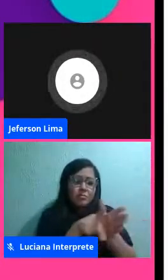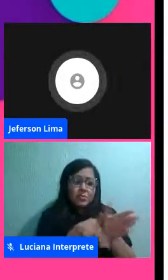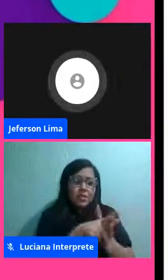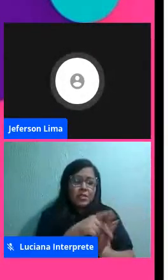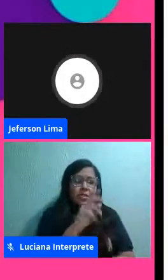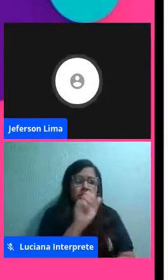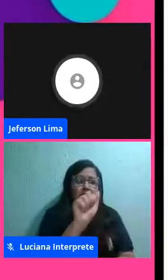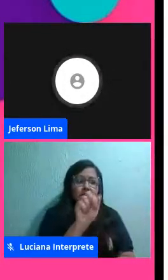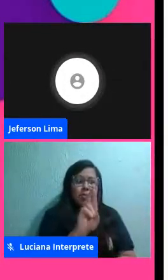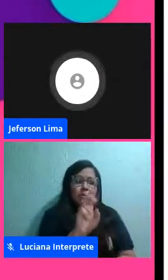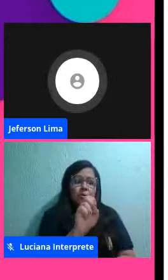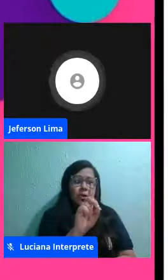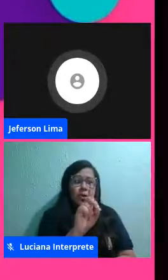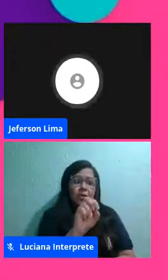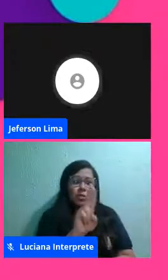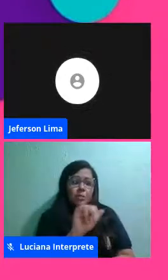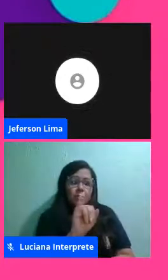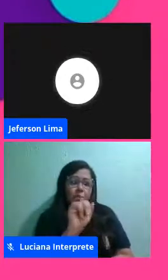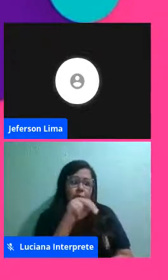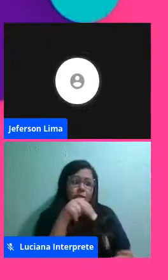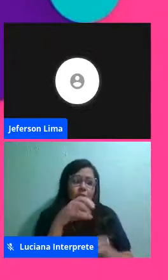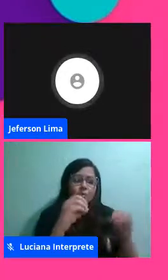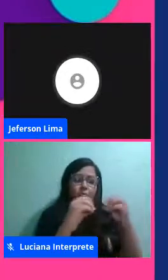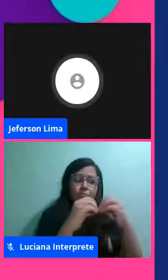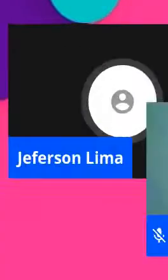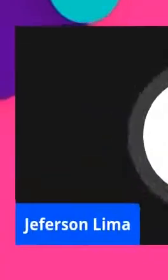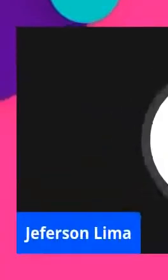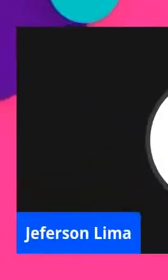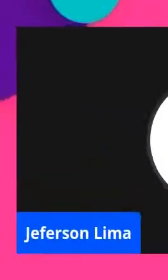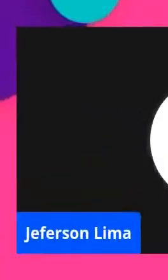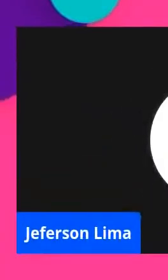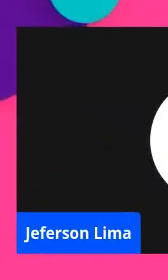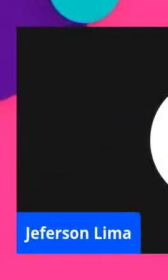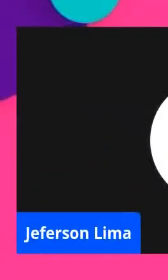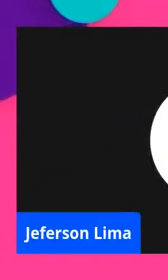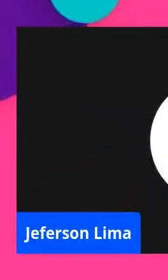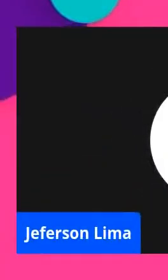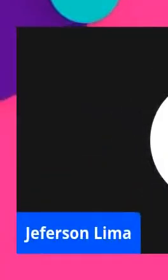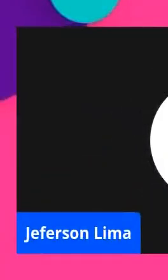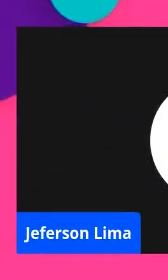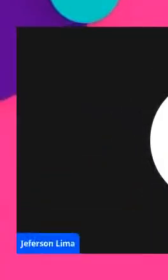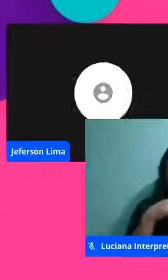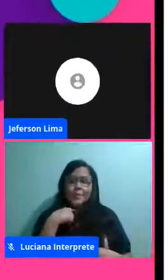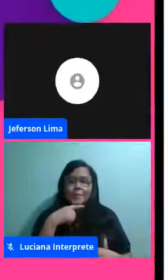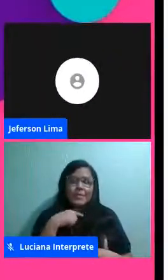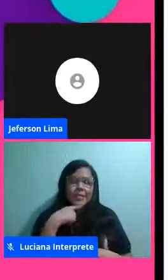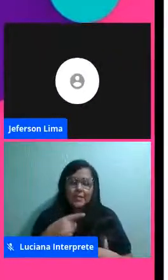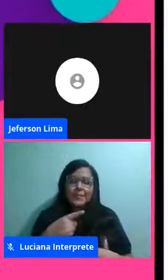utilizando uma placa de rede Ethernet. Por que a gente não vai ser capaz aqui de...